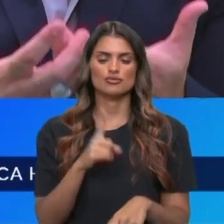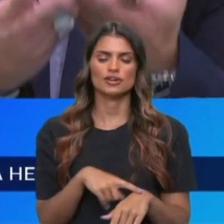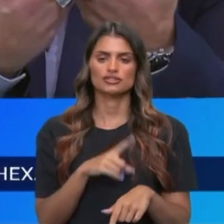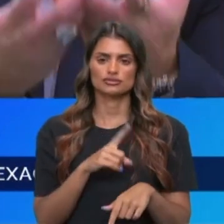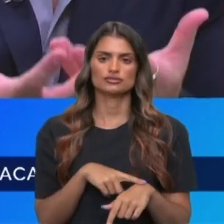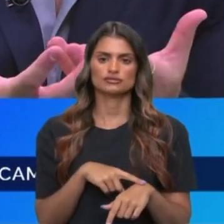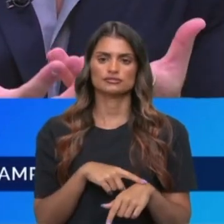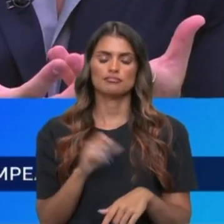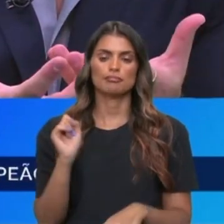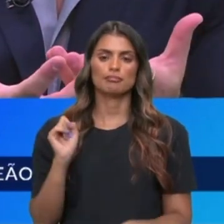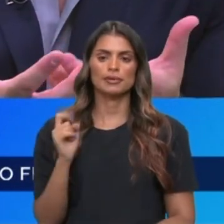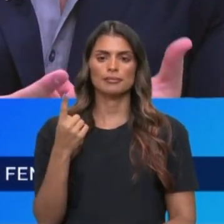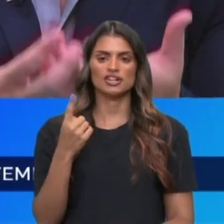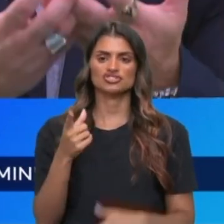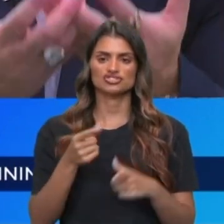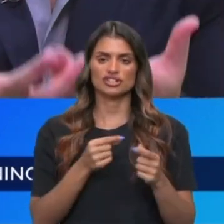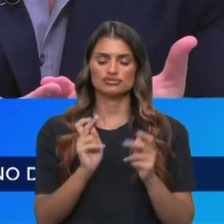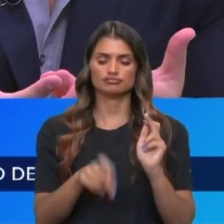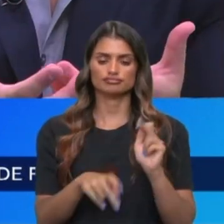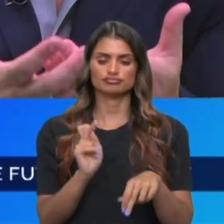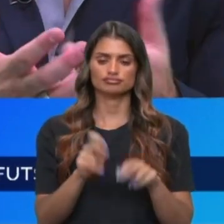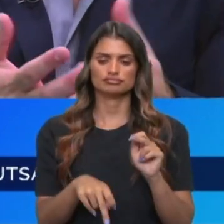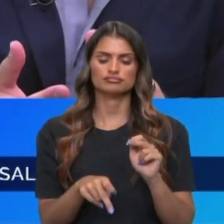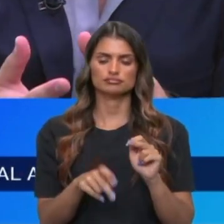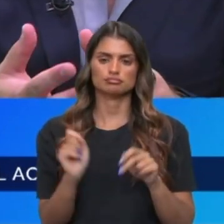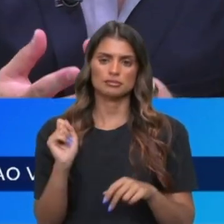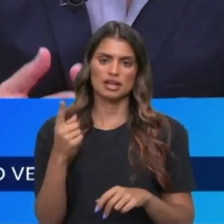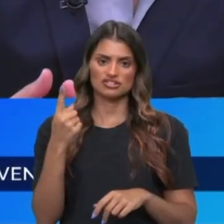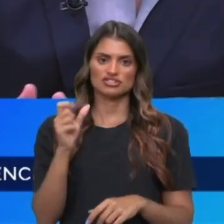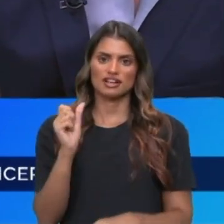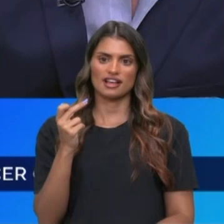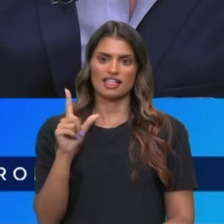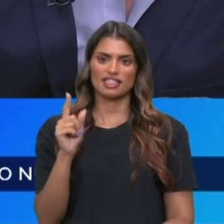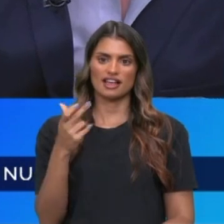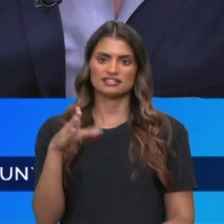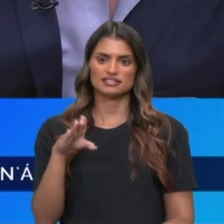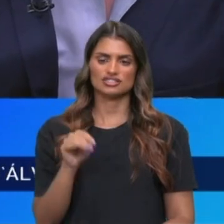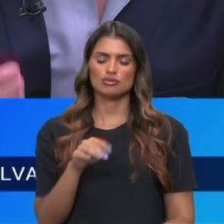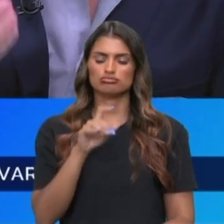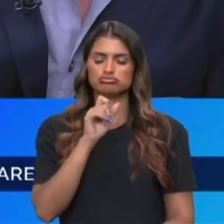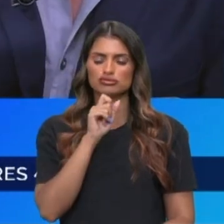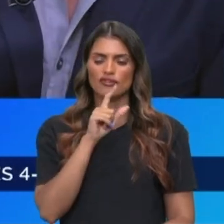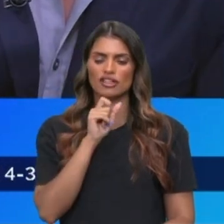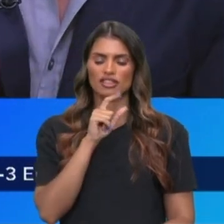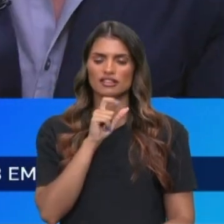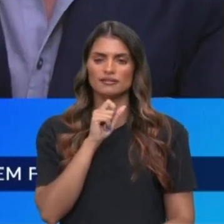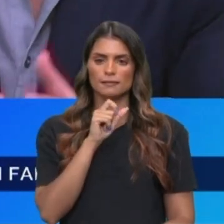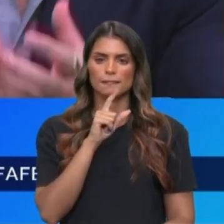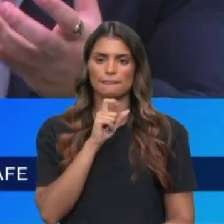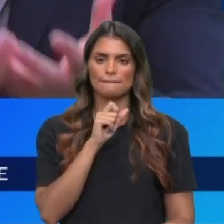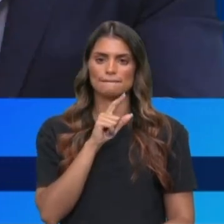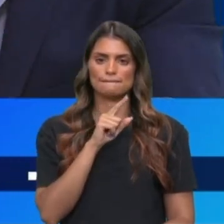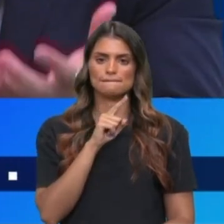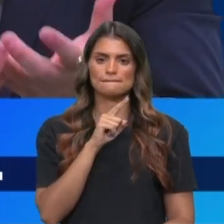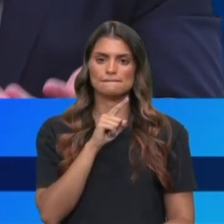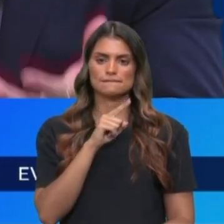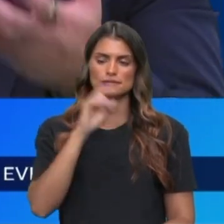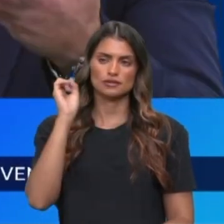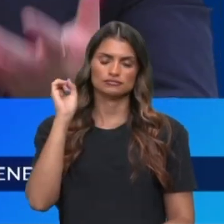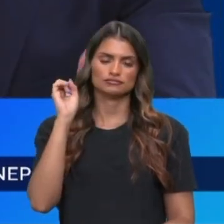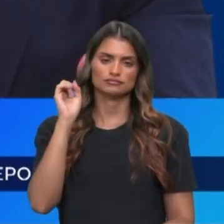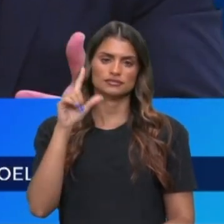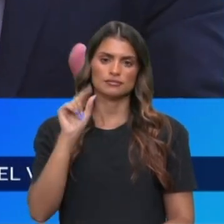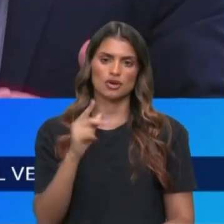as primeiras estrelas, as primeiras galáxias. E, muito provavelmente, o facto da sua radiação